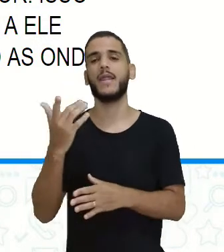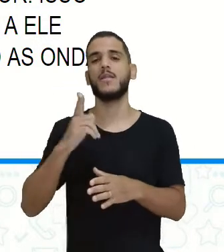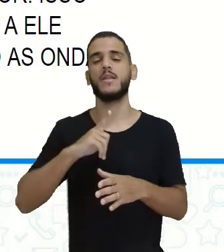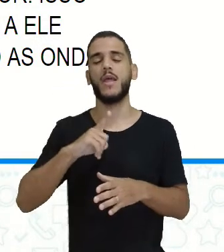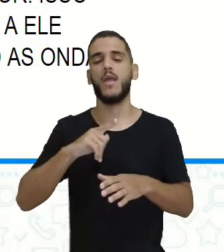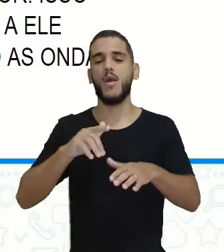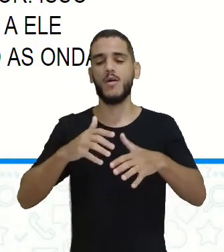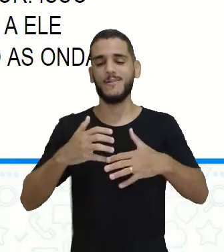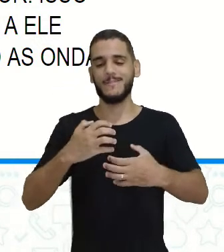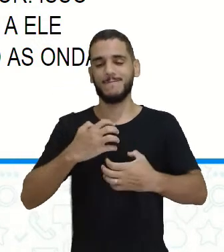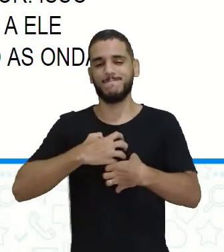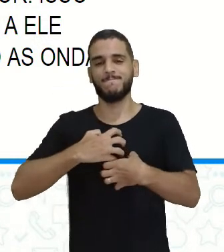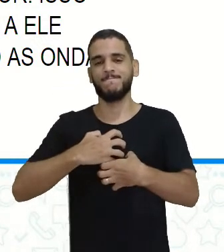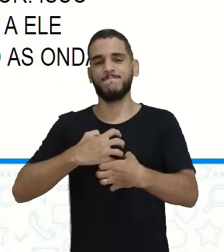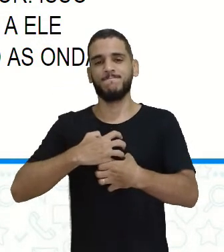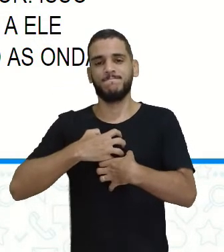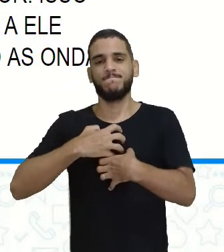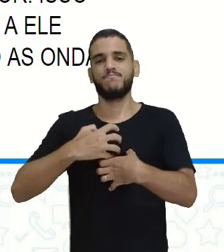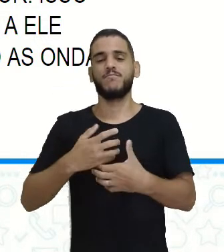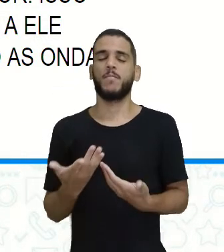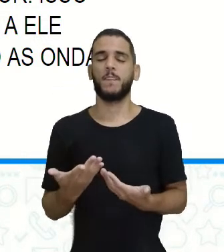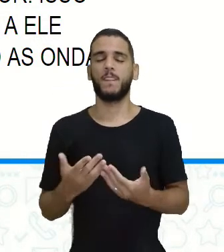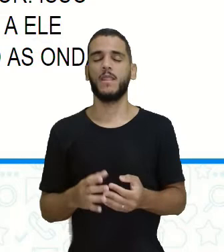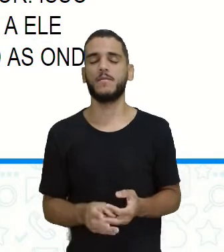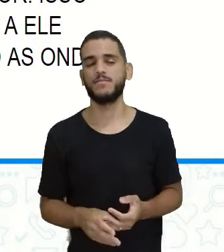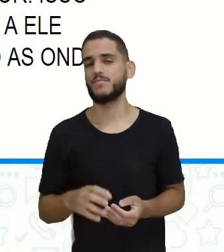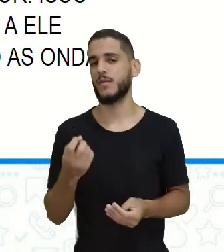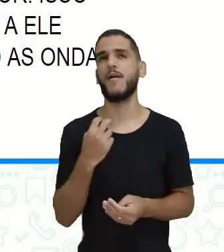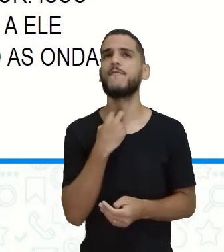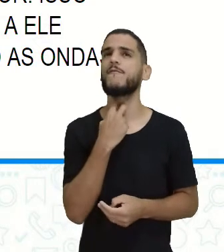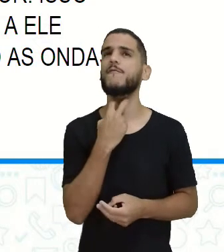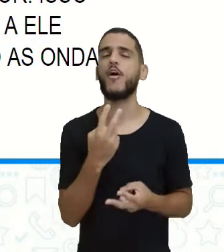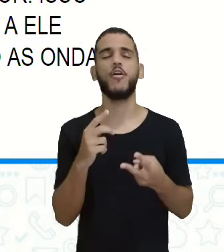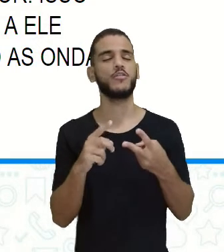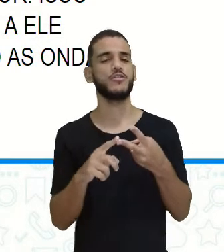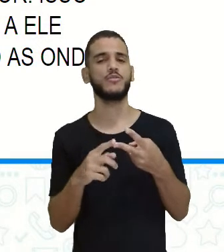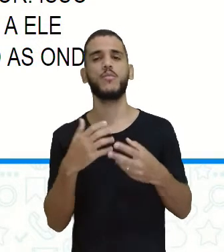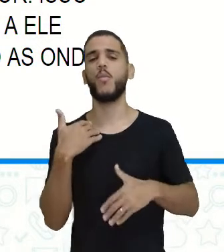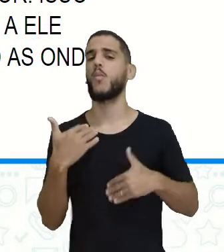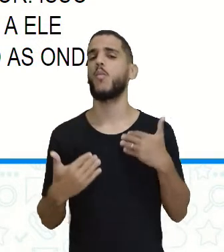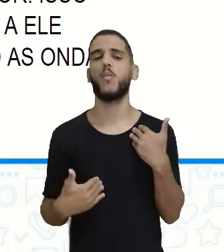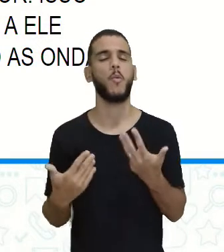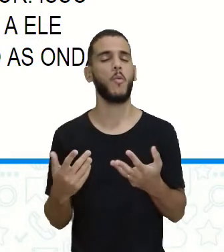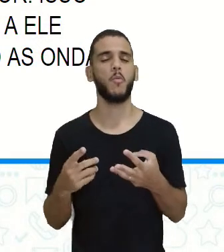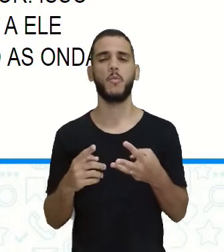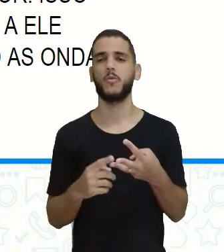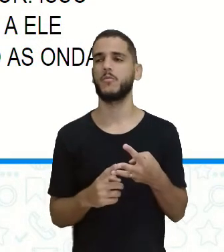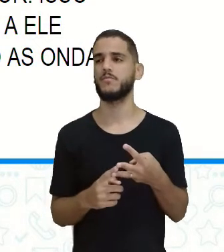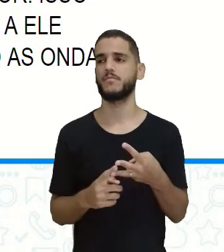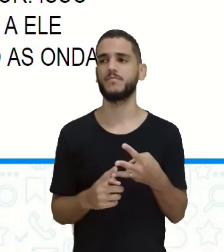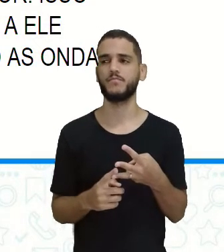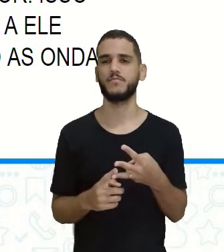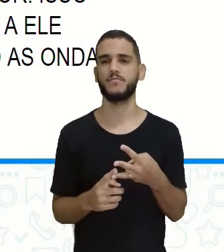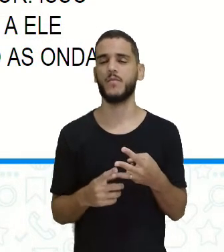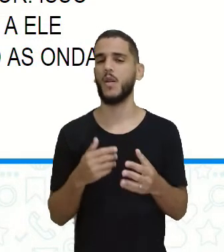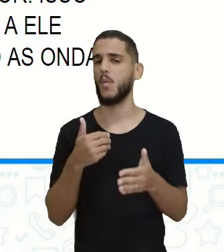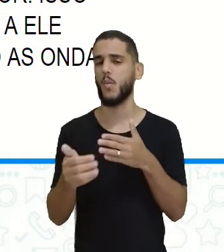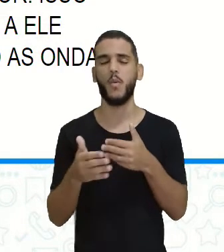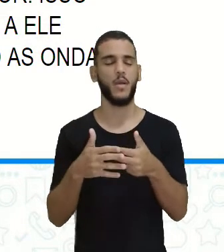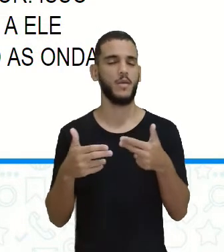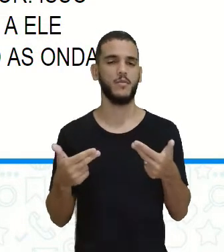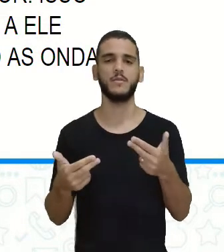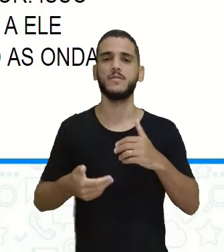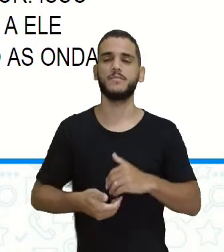vibração de um corpo. Seja a sua voz, seja o seu corpinho mesmo, seja lá o que